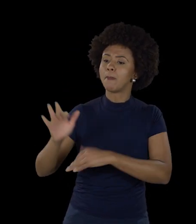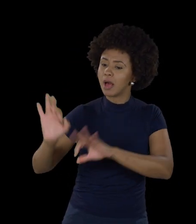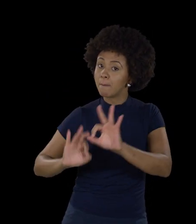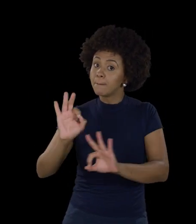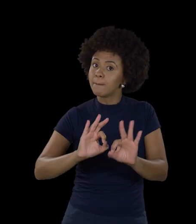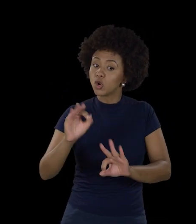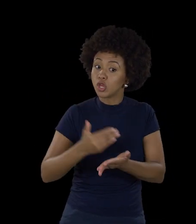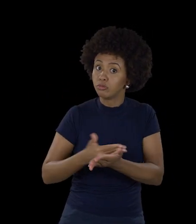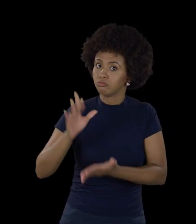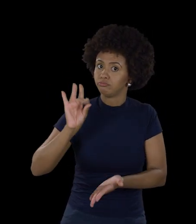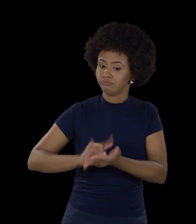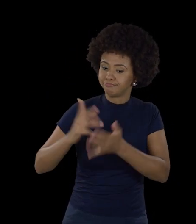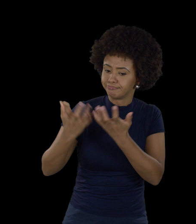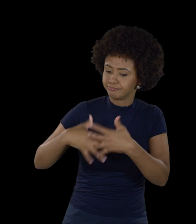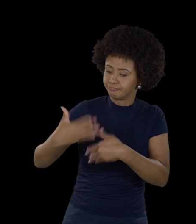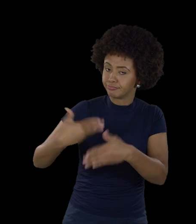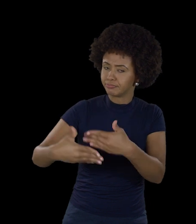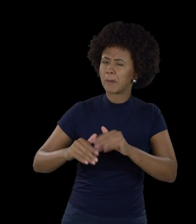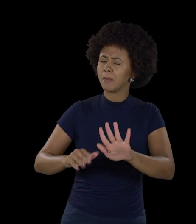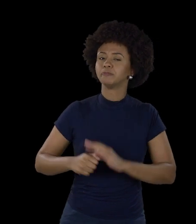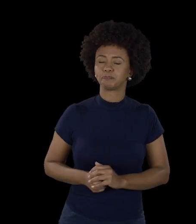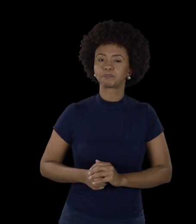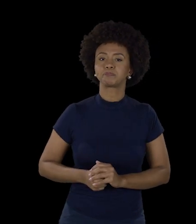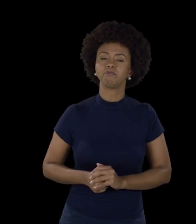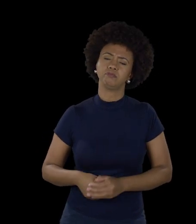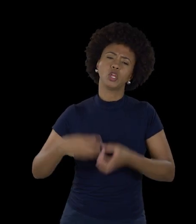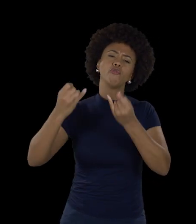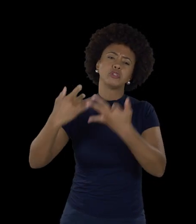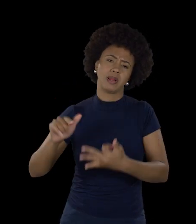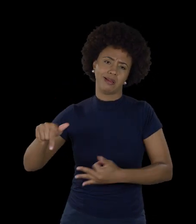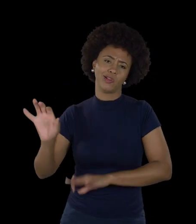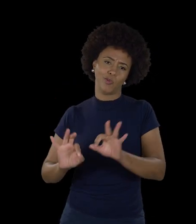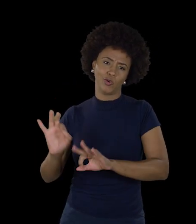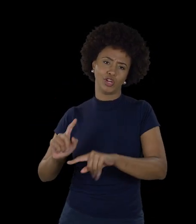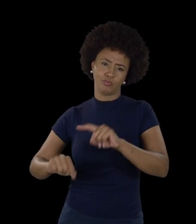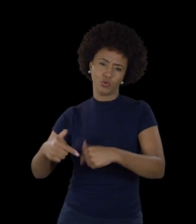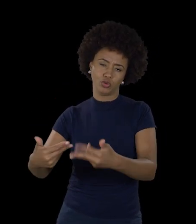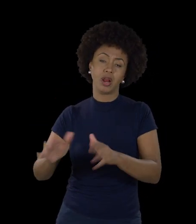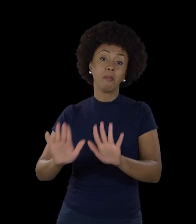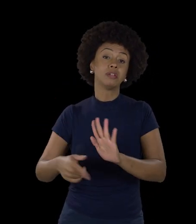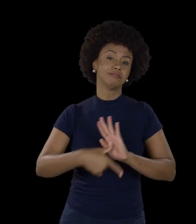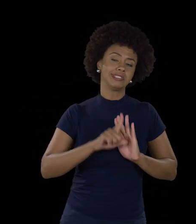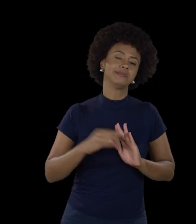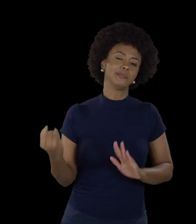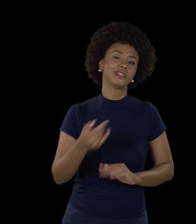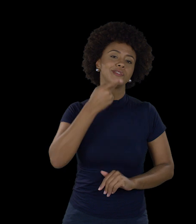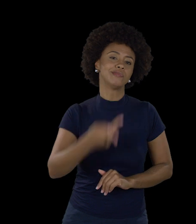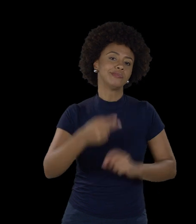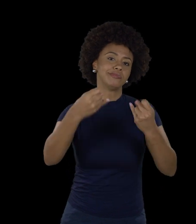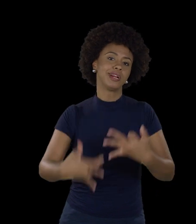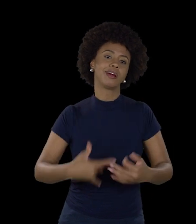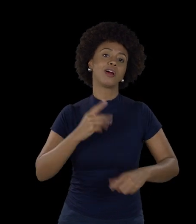Antes de falar quais são os produtos realizados pelo projeto, é legal falar como que se deu